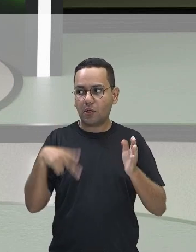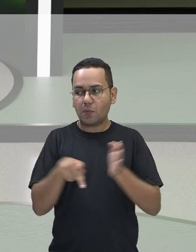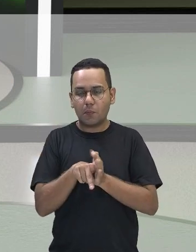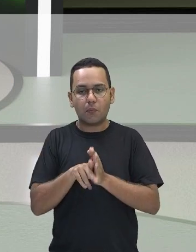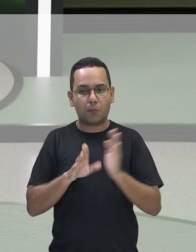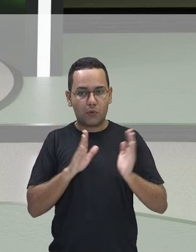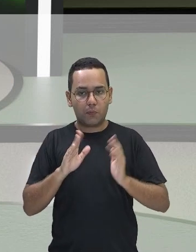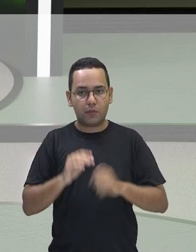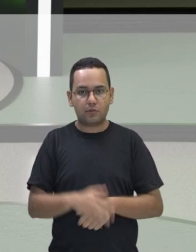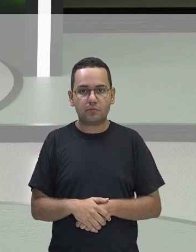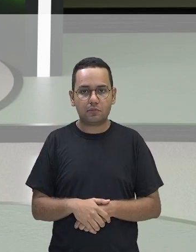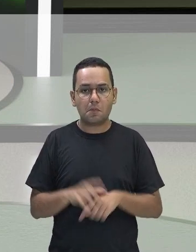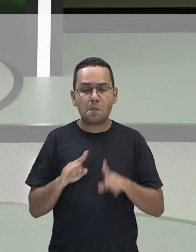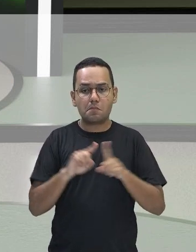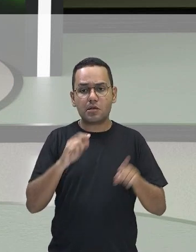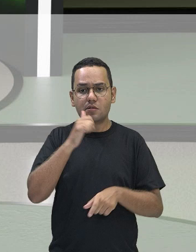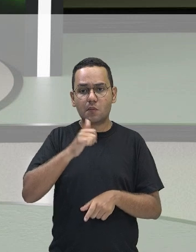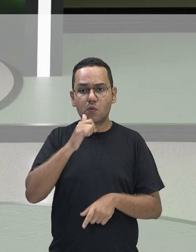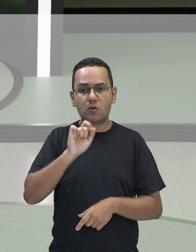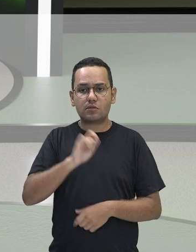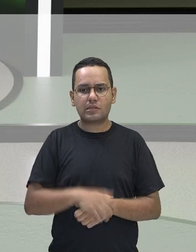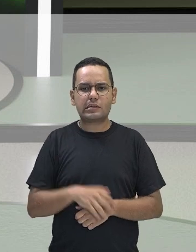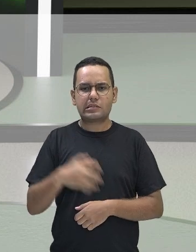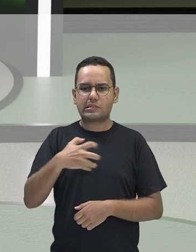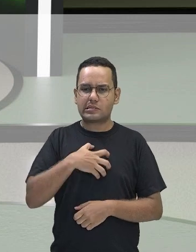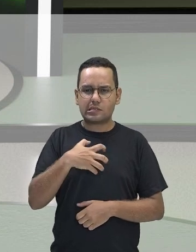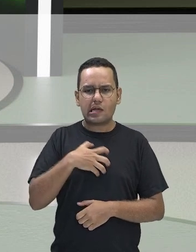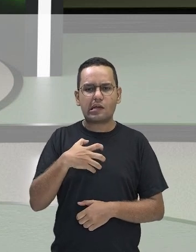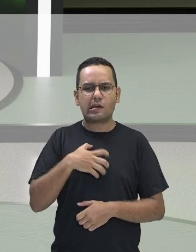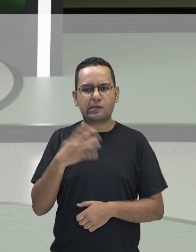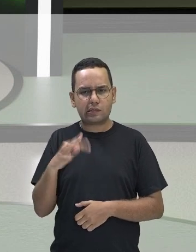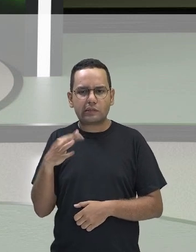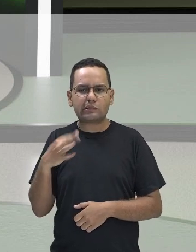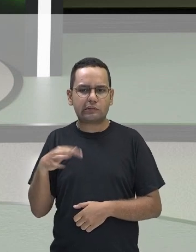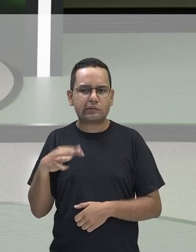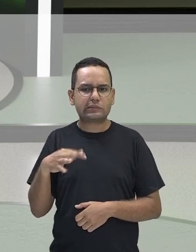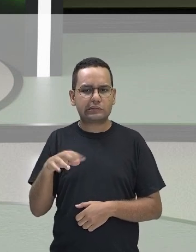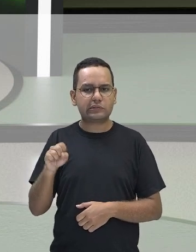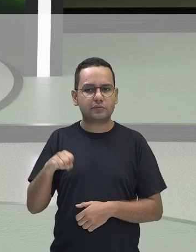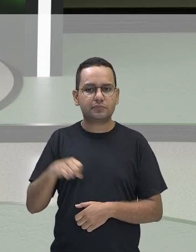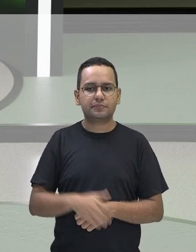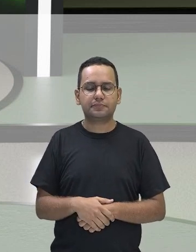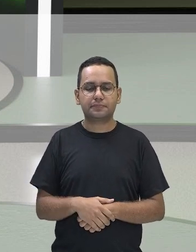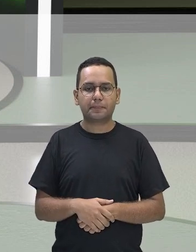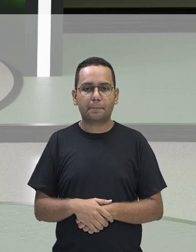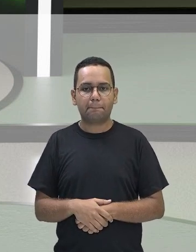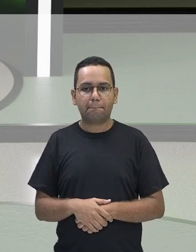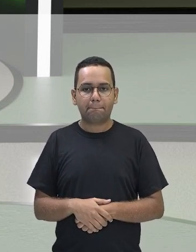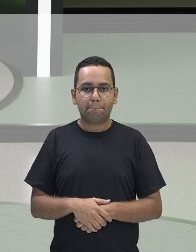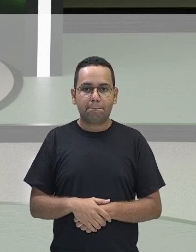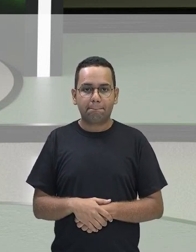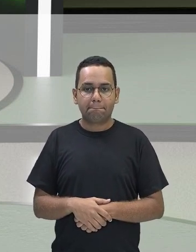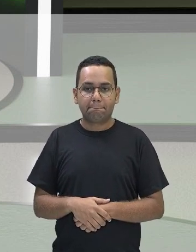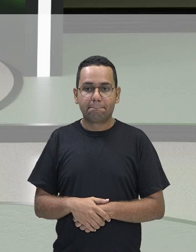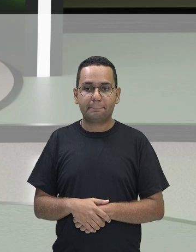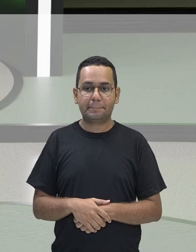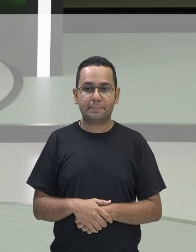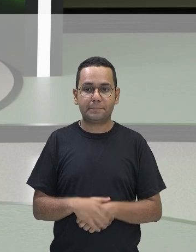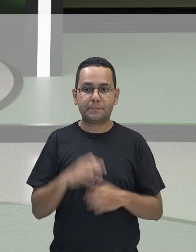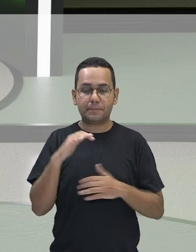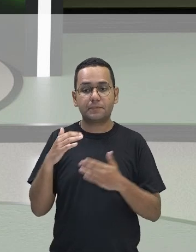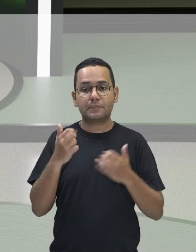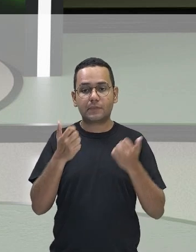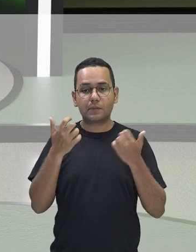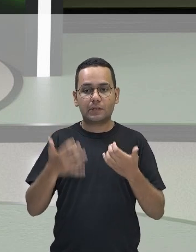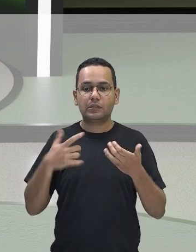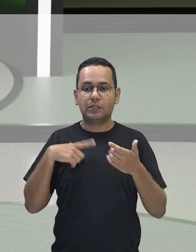menstruação e a mulher acaba sentindo esses fenômenos de dor intensa. Tá? Falando ainda sobre os problemas relacionados ao